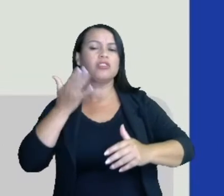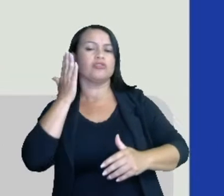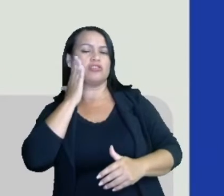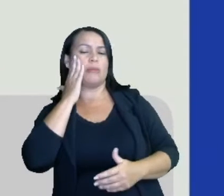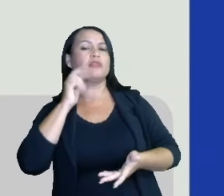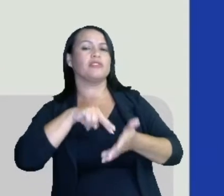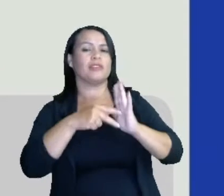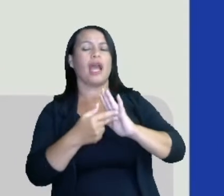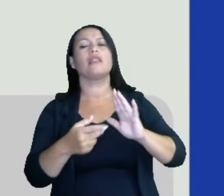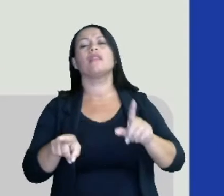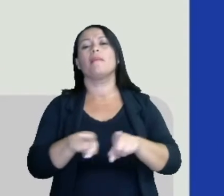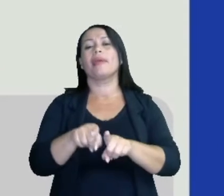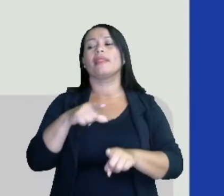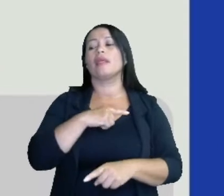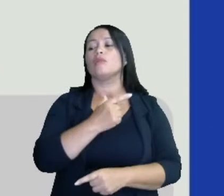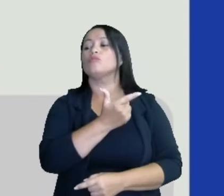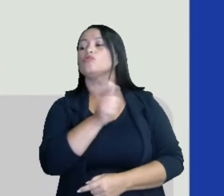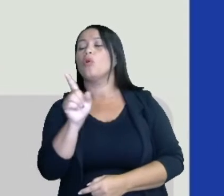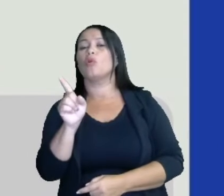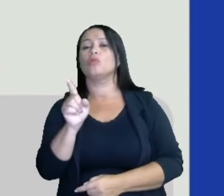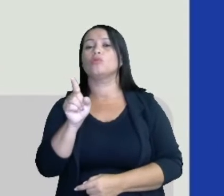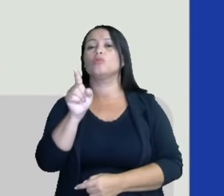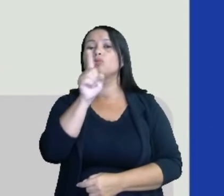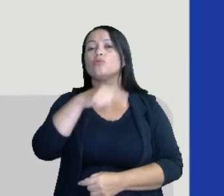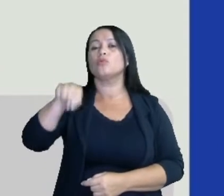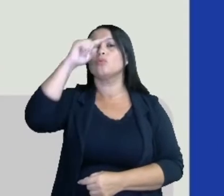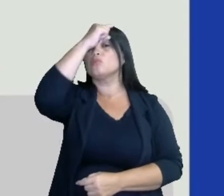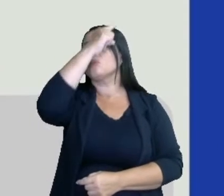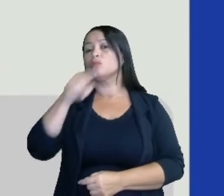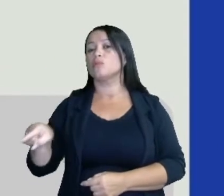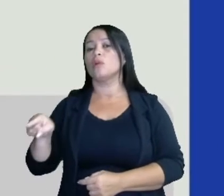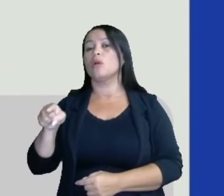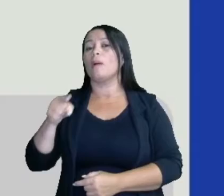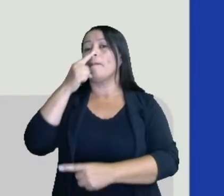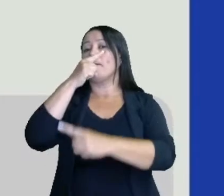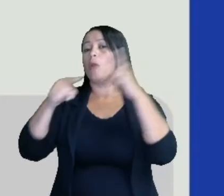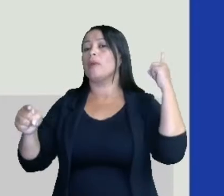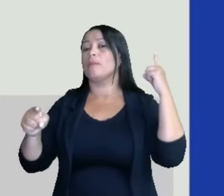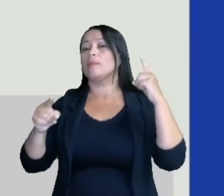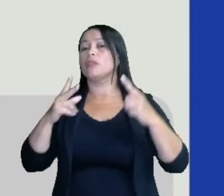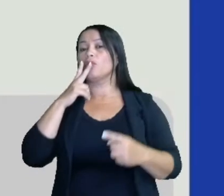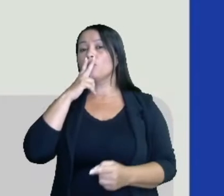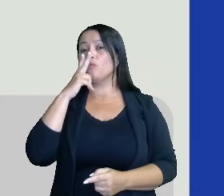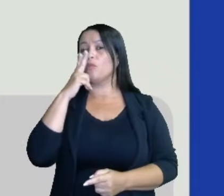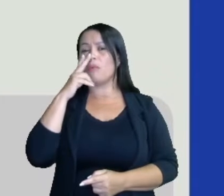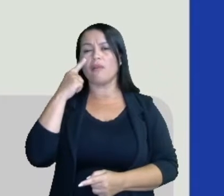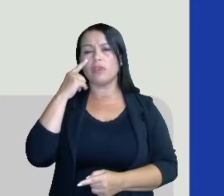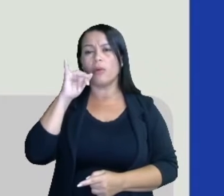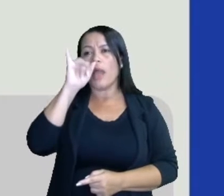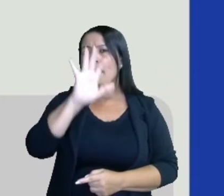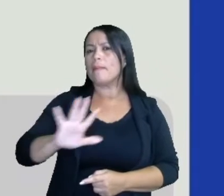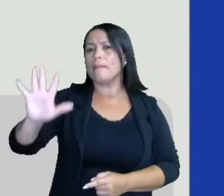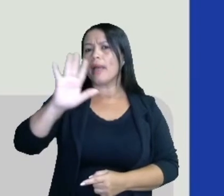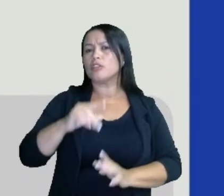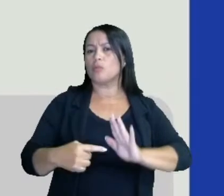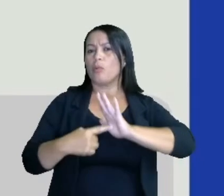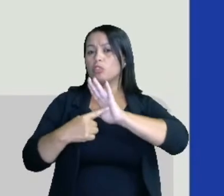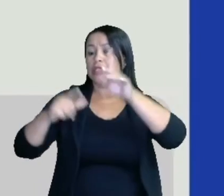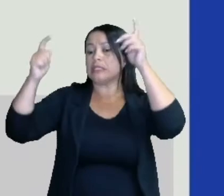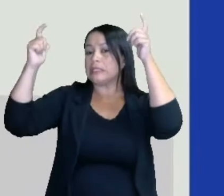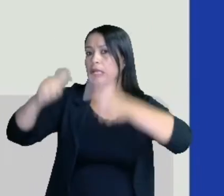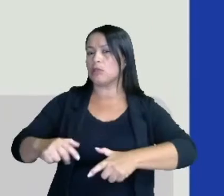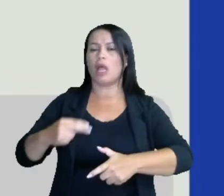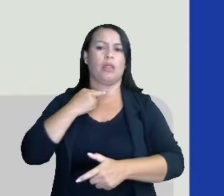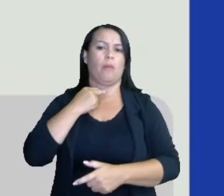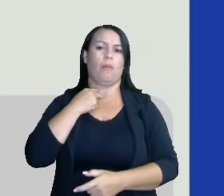mais um que é não fume, ó. Quando a gente olha, a gente já sabe que essa imagem aí, o que ele quer passar para a gente é que nesse local